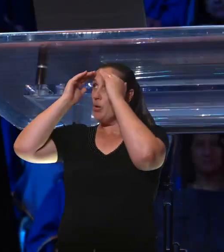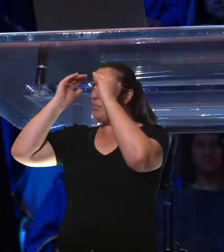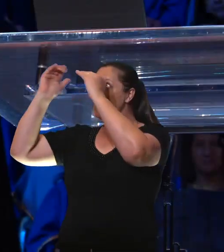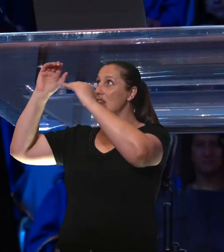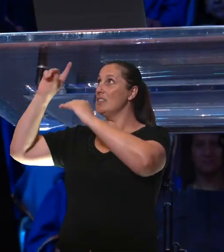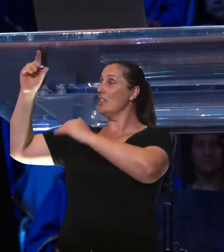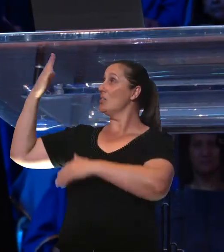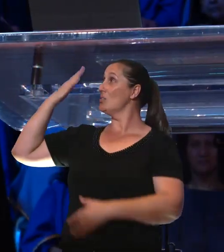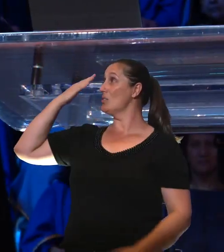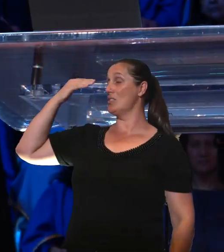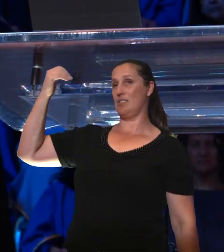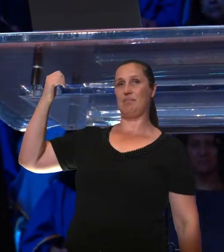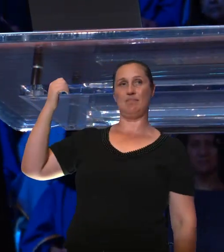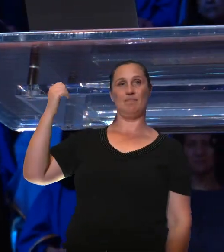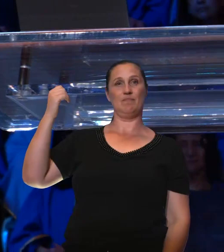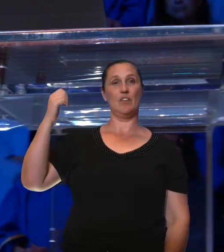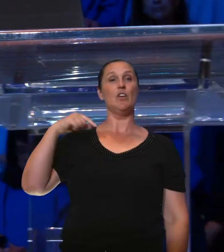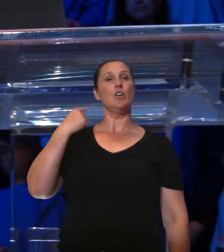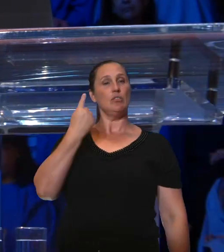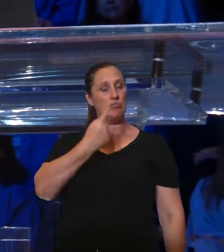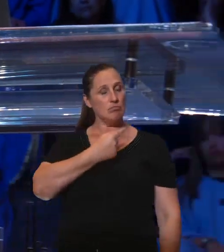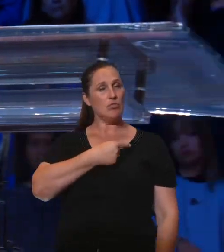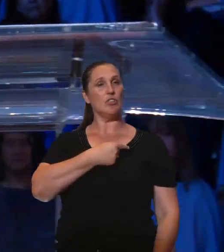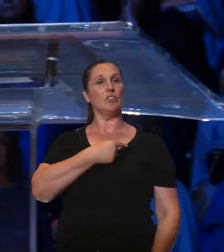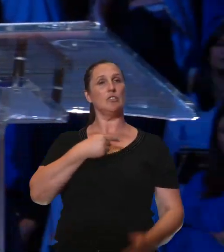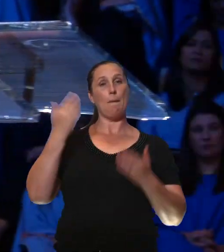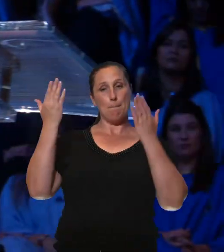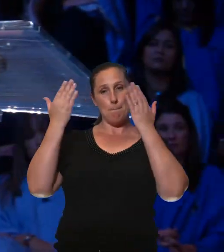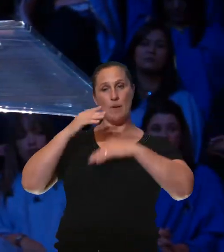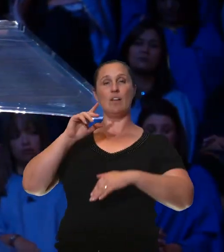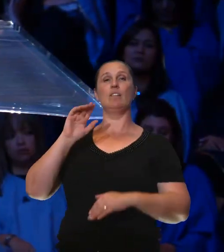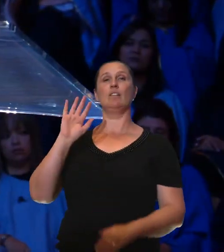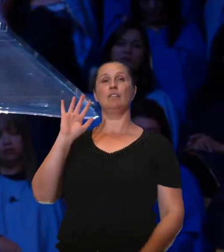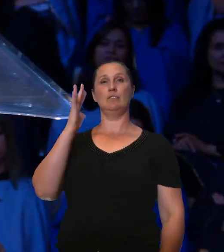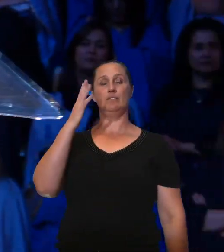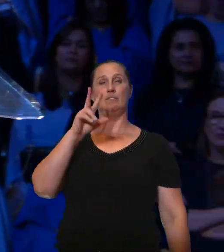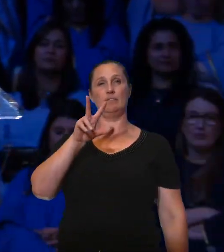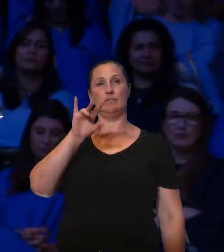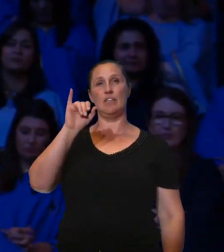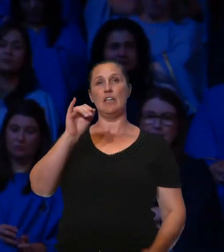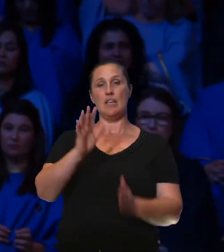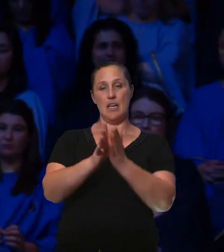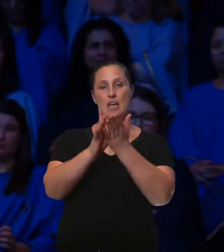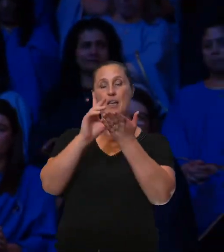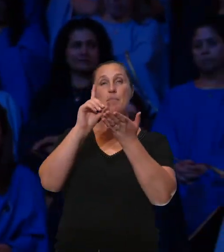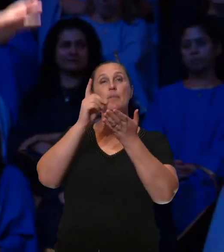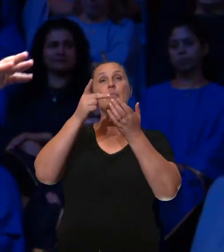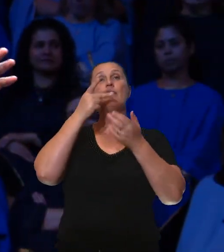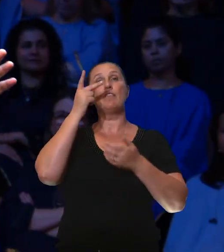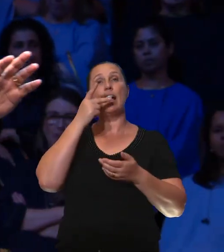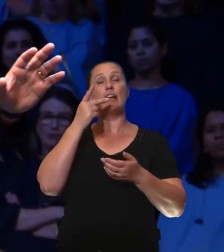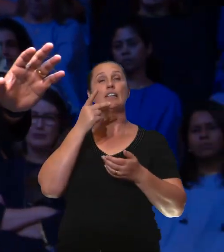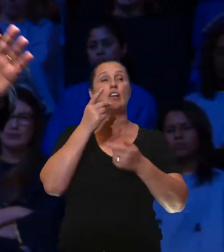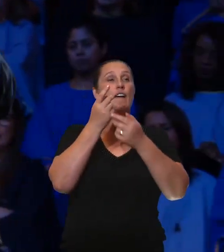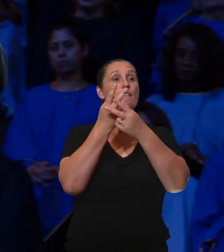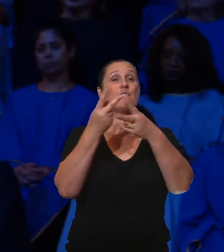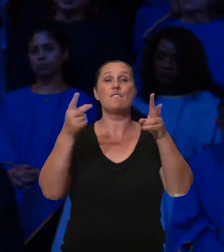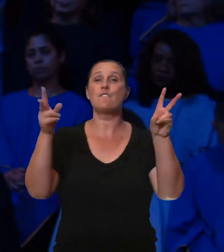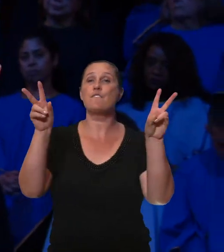sua vida, nós seremos provados. A Bíblia diz que também haviam ventos